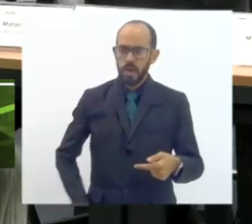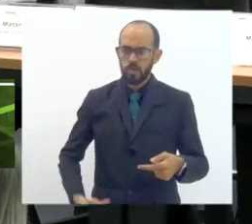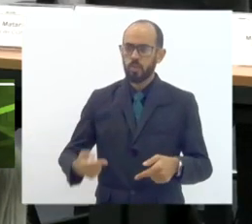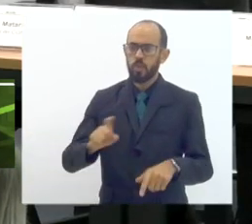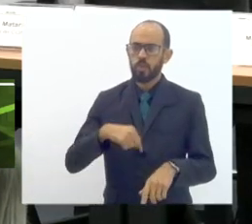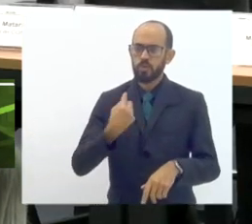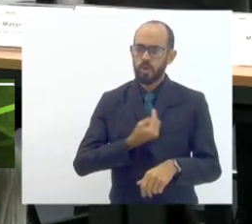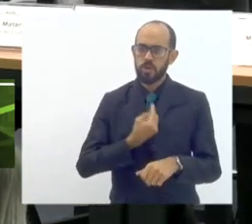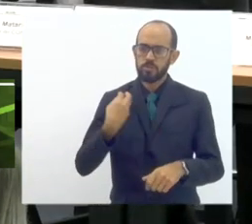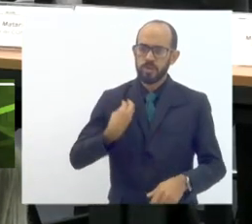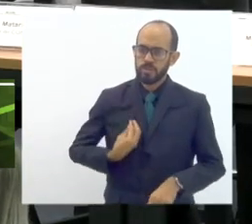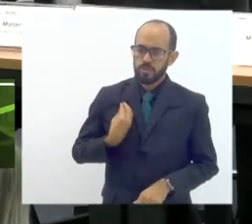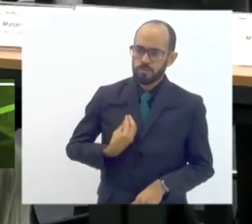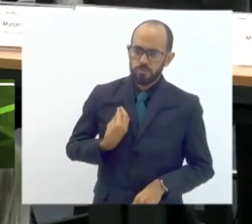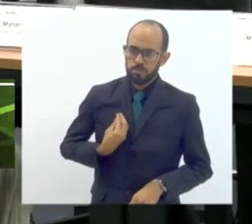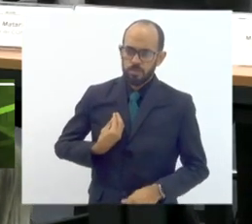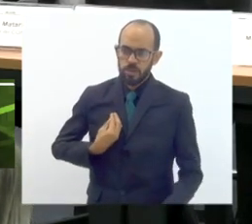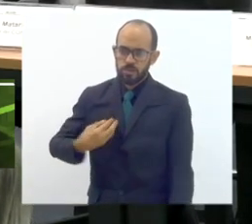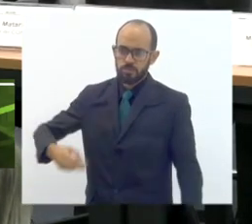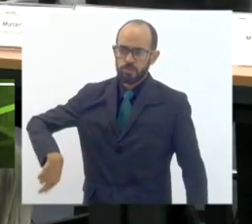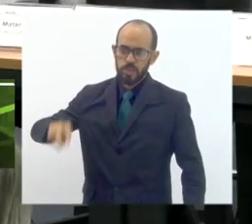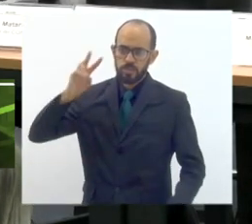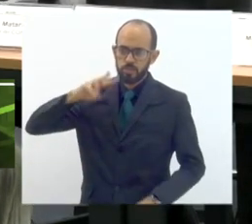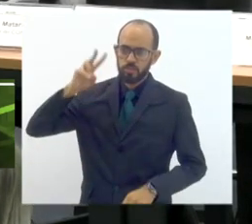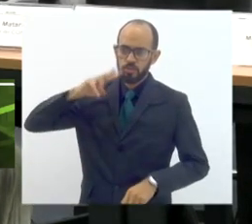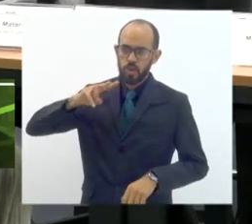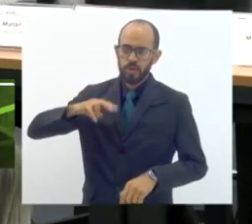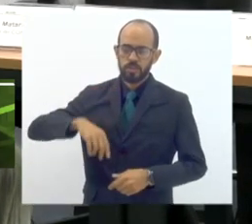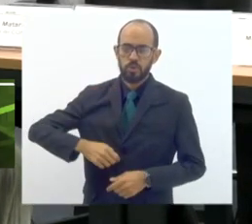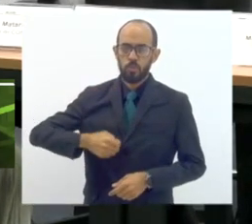agora de algo histórico, uma liberação de quase